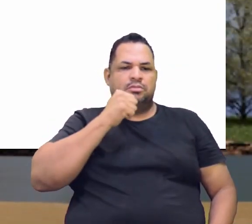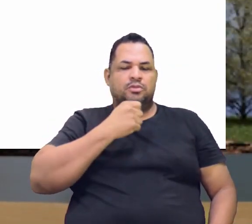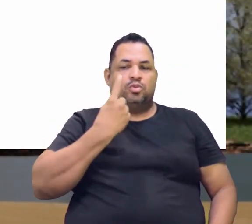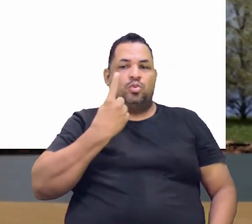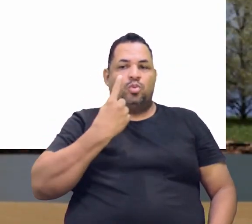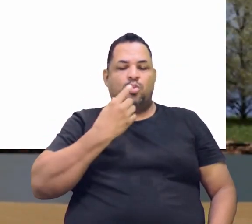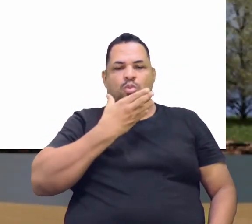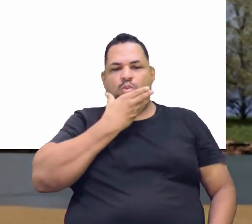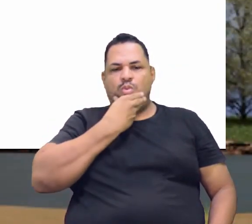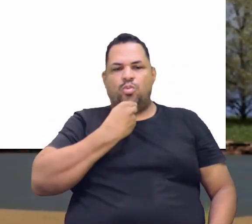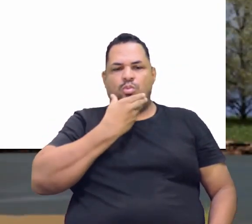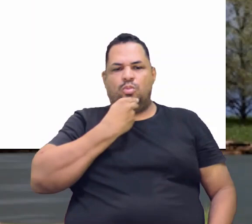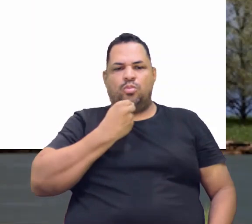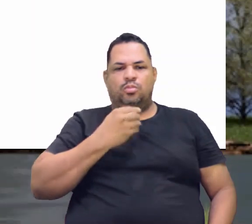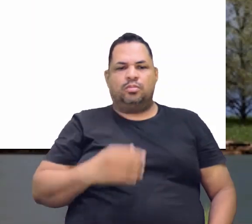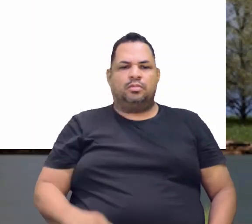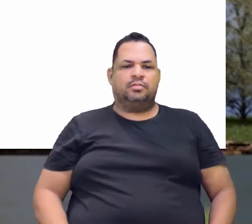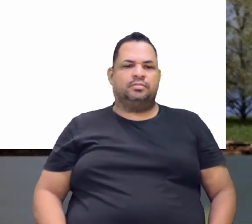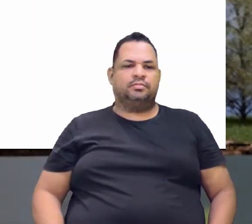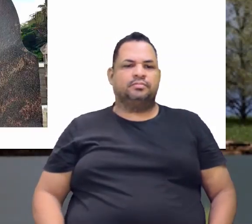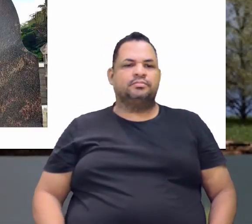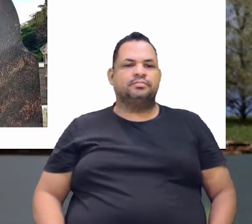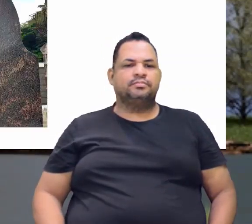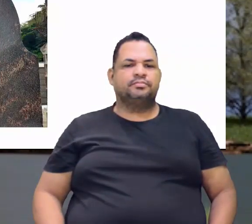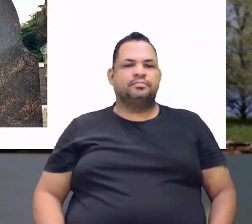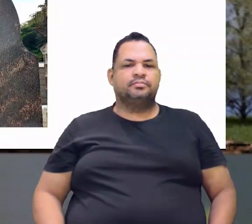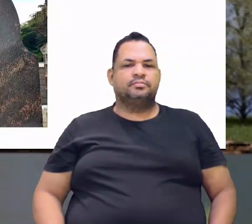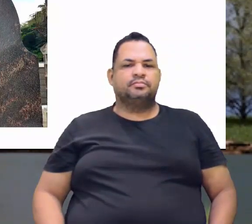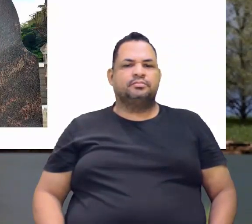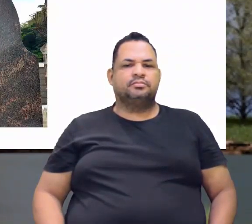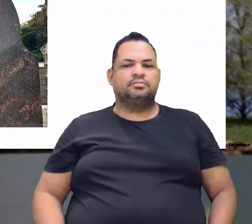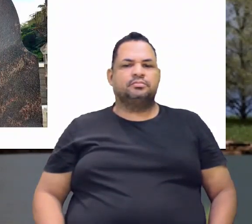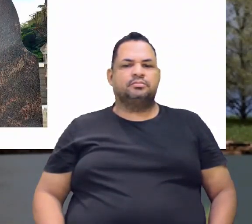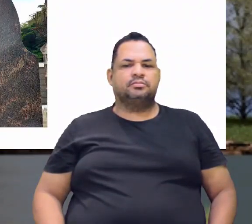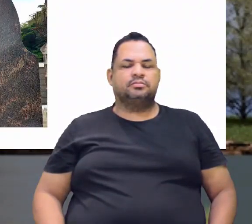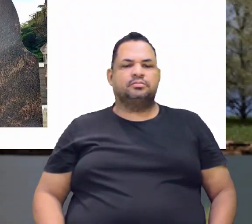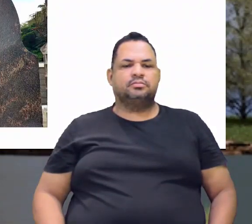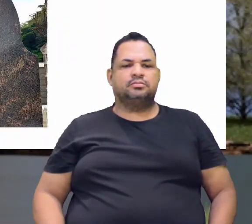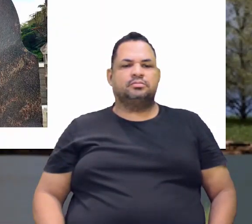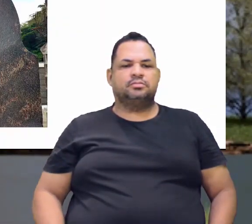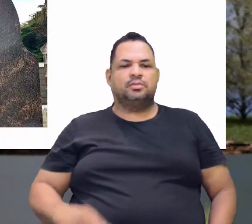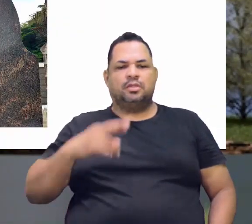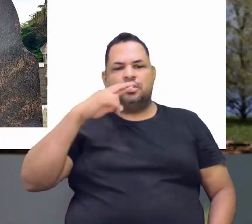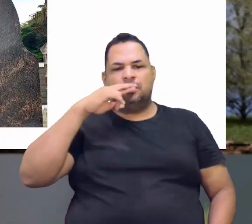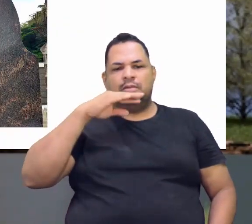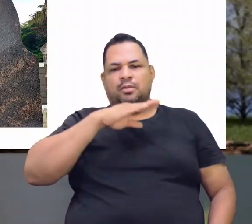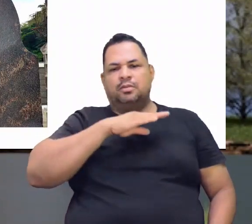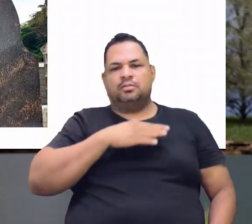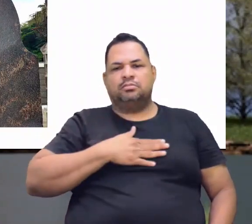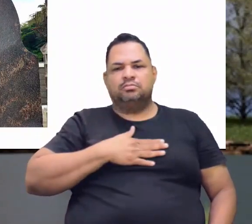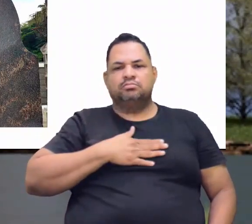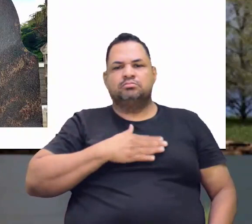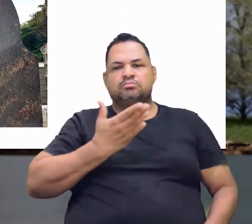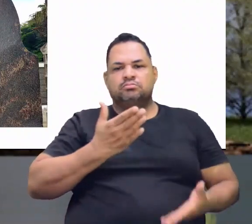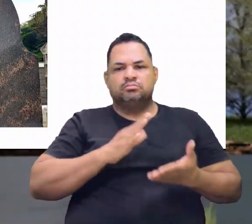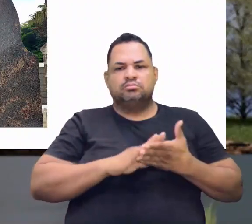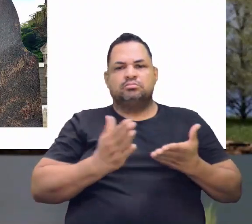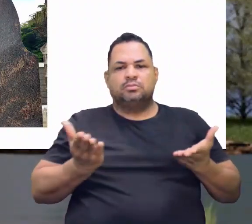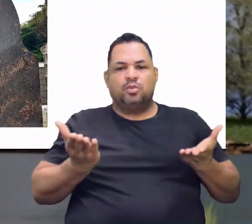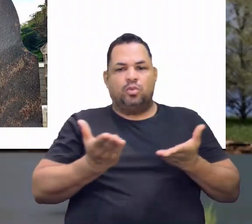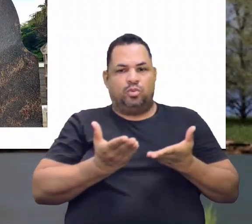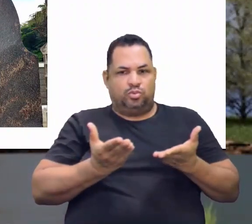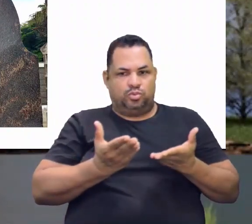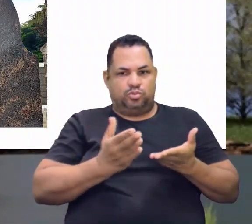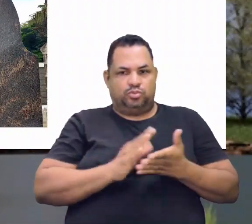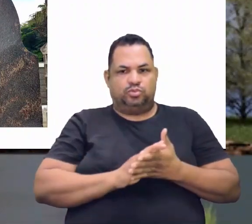homem. O único homem era o Benjamin Rondon. Rondon descansa no cemitério de São João